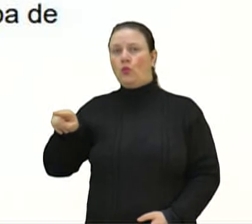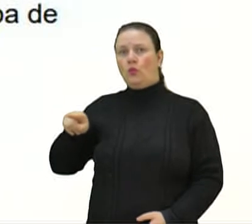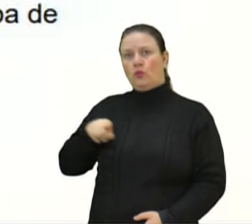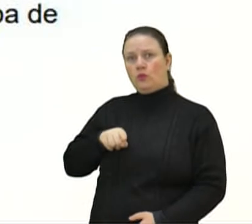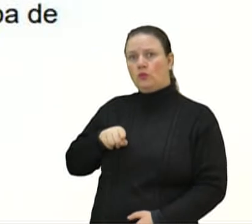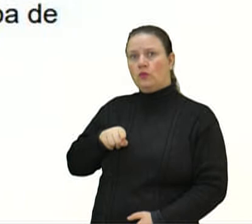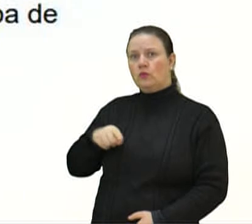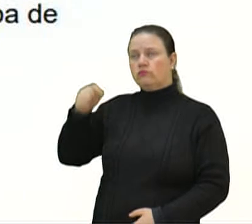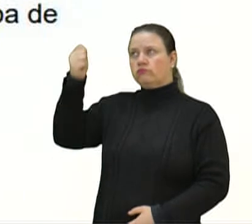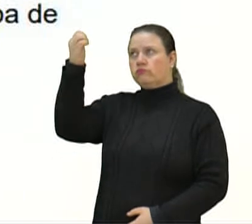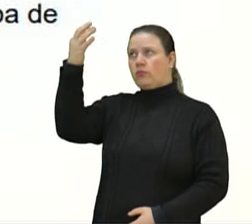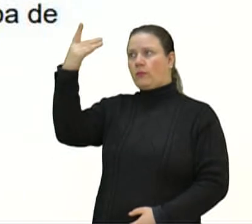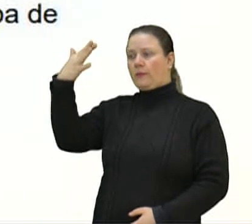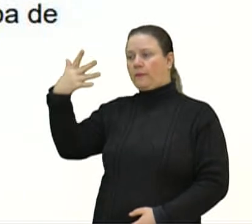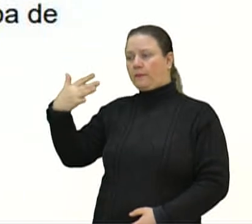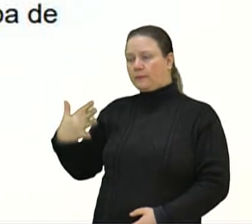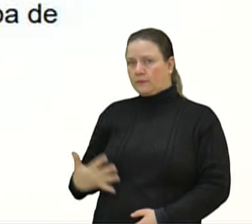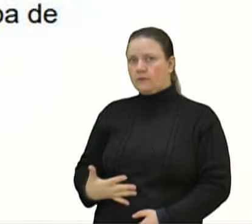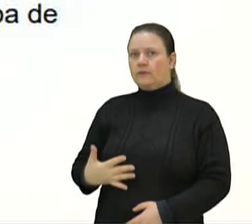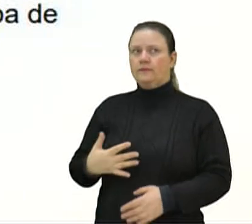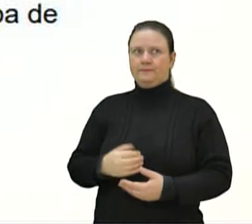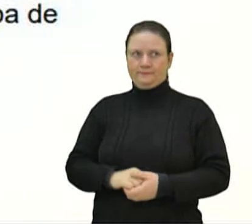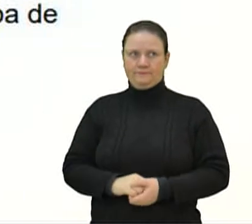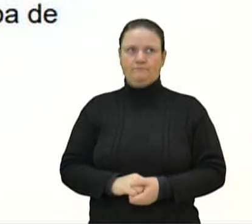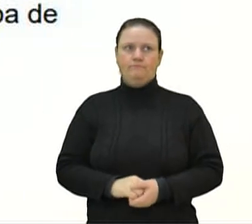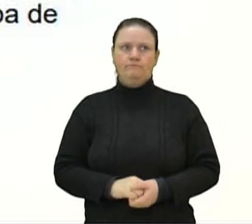a ustedes, a ellos, a ellas.